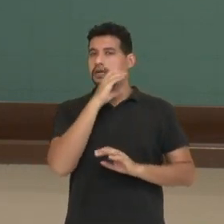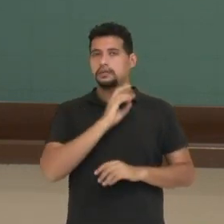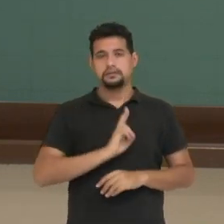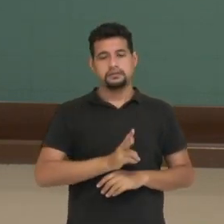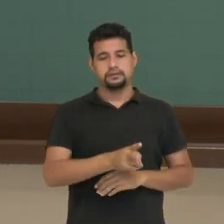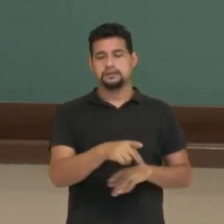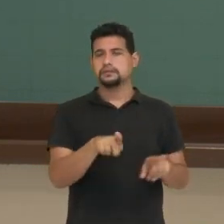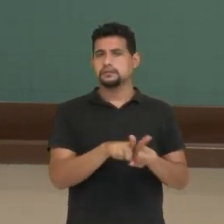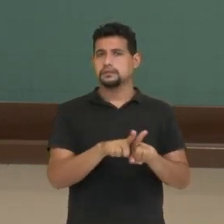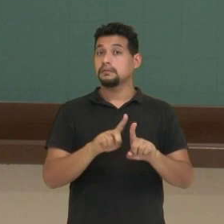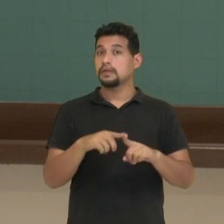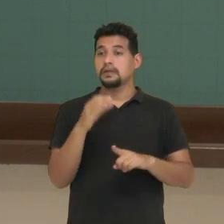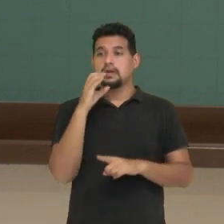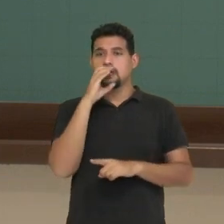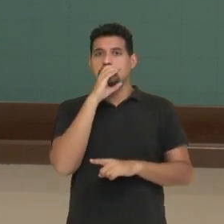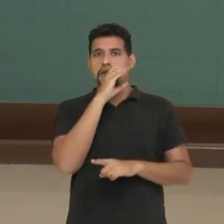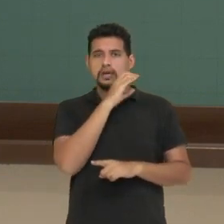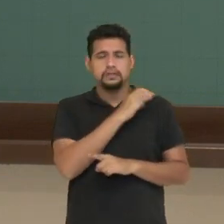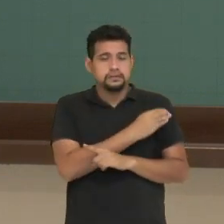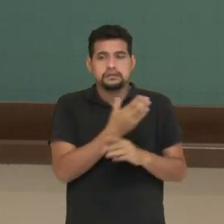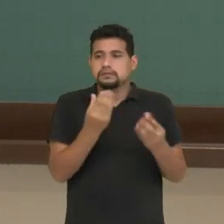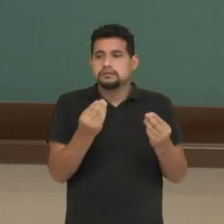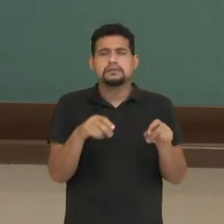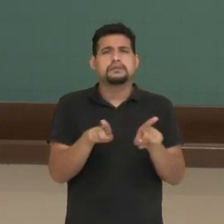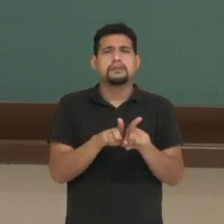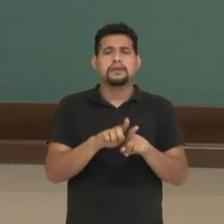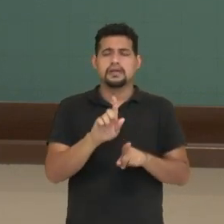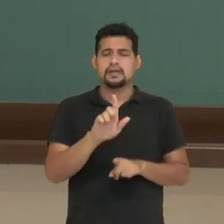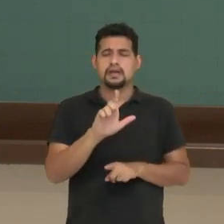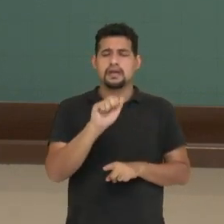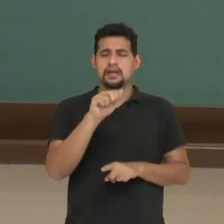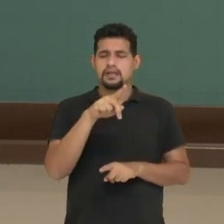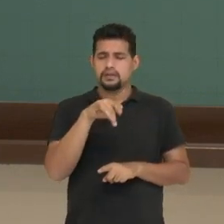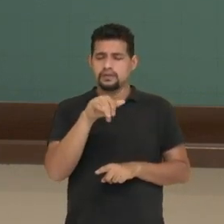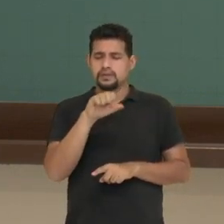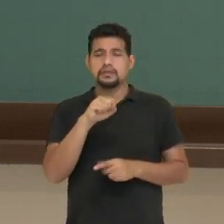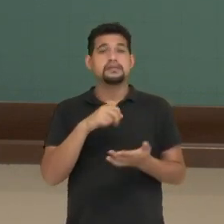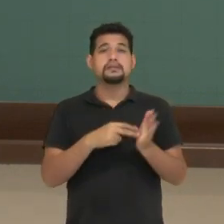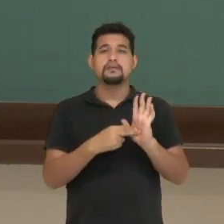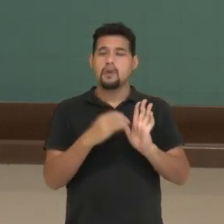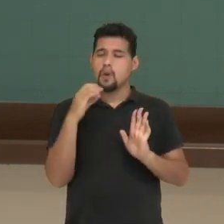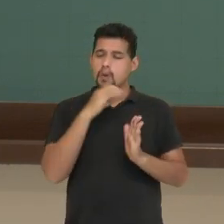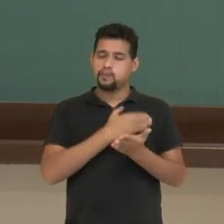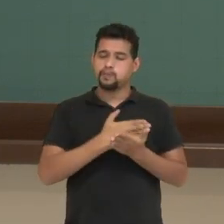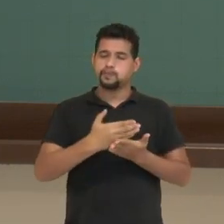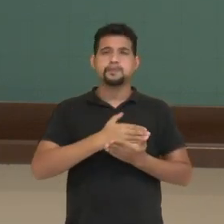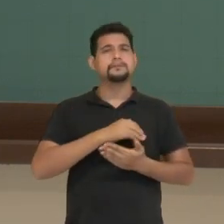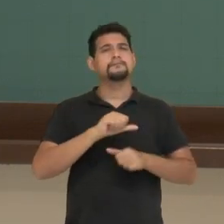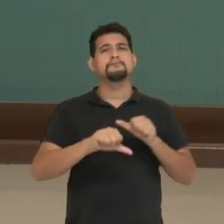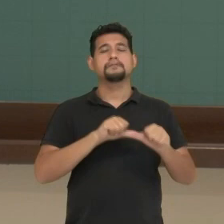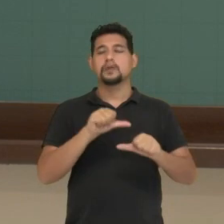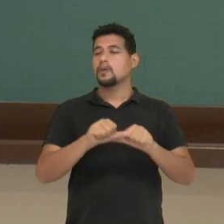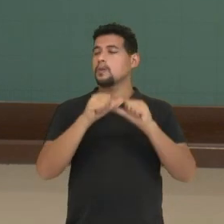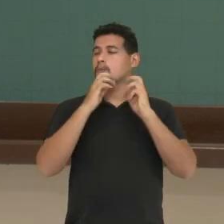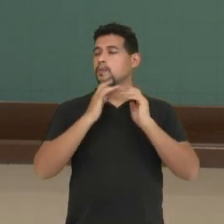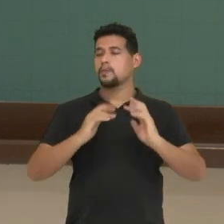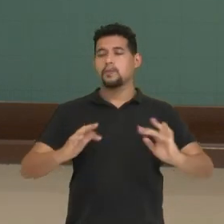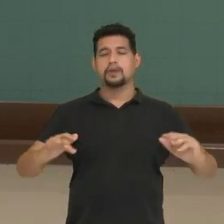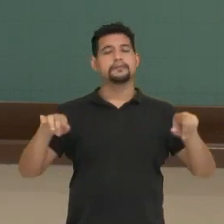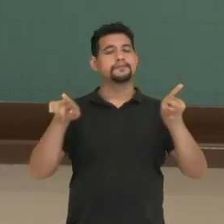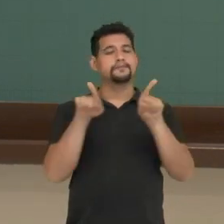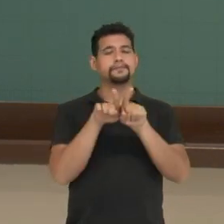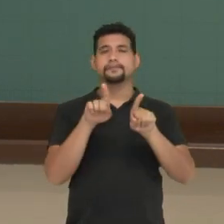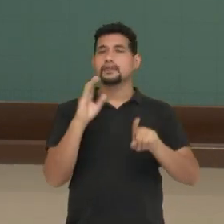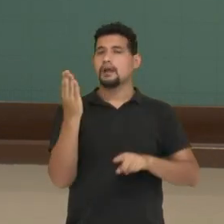constante. Então, quando o corpo está superaquecido, as glândulas sudoríparas entram em ação justamente para eliminar líquido e, com